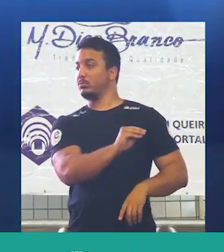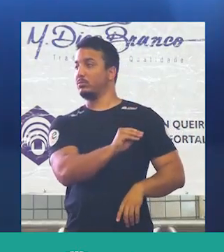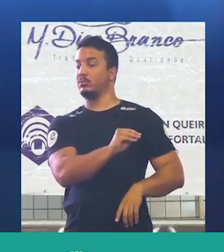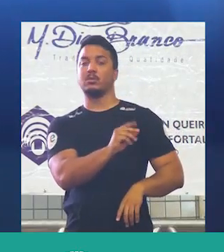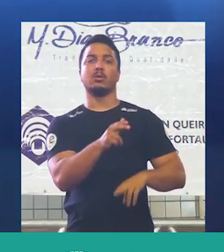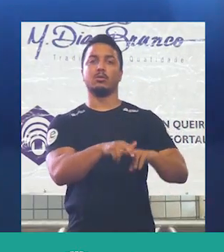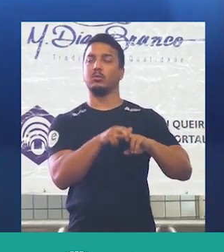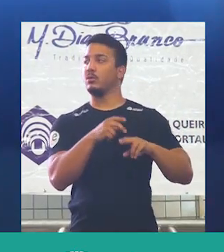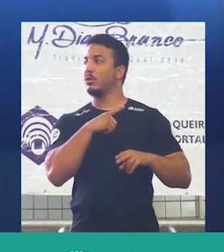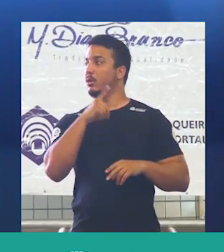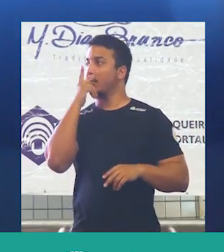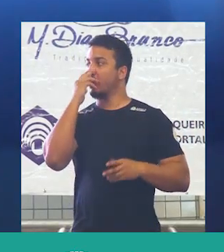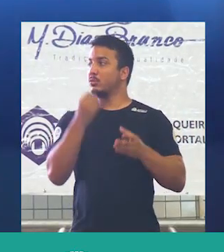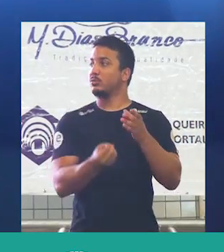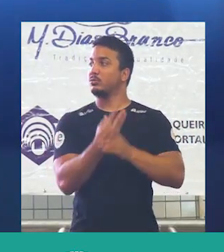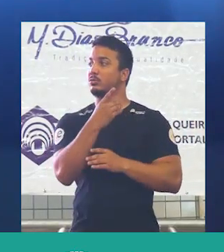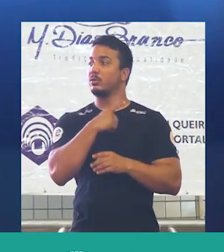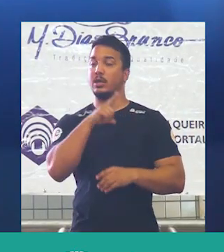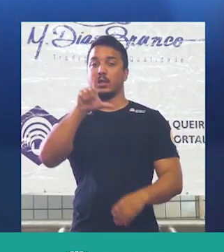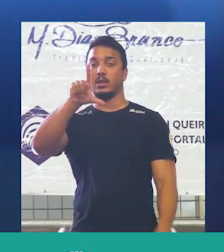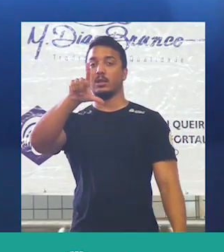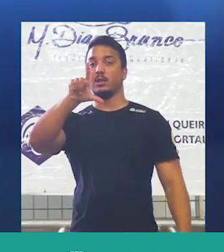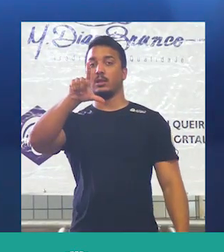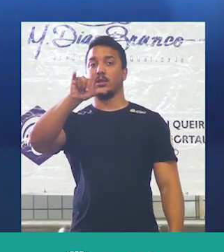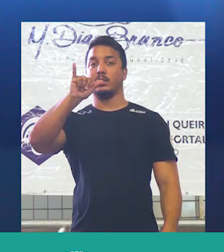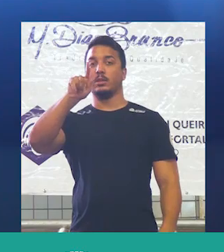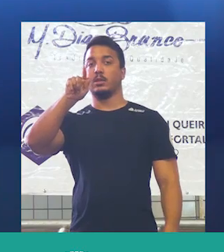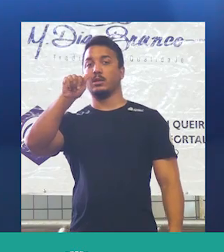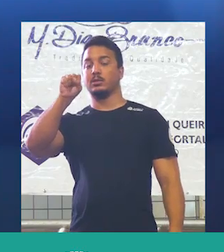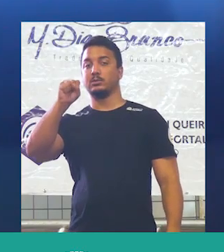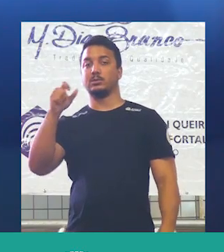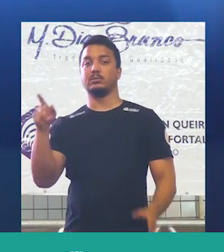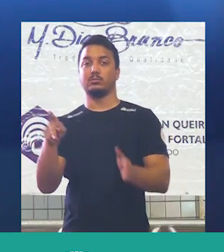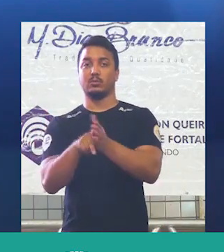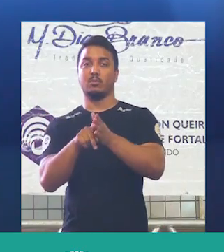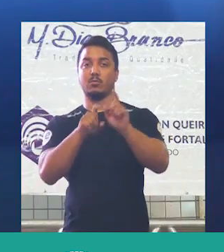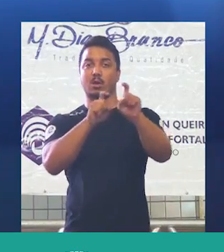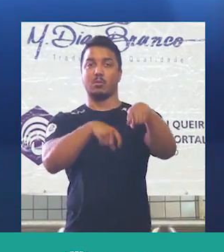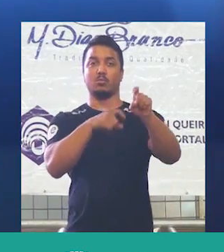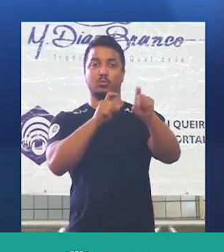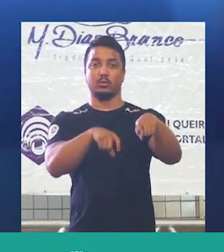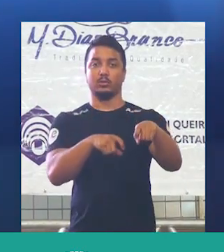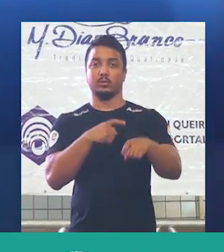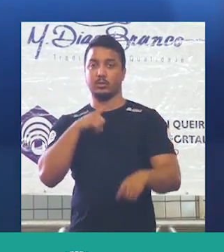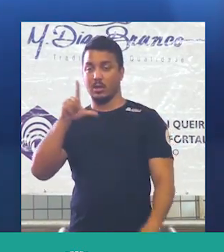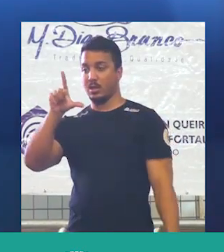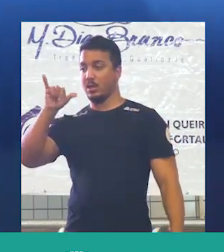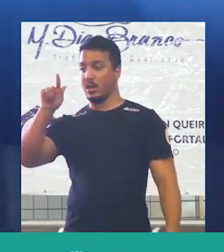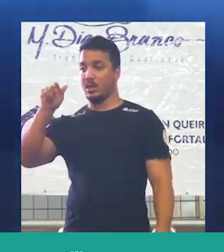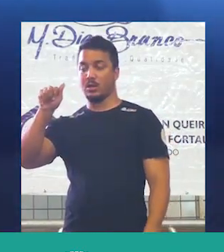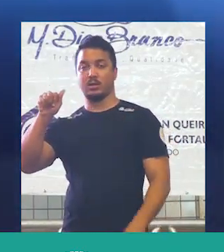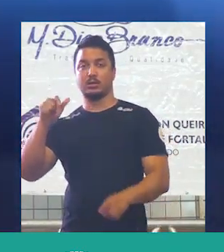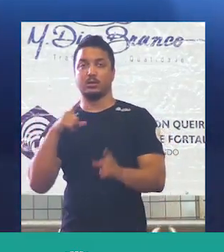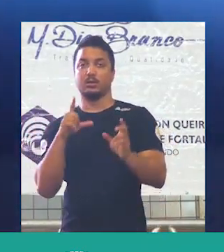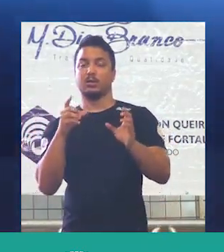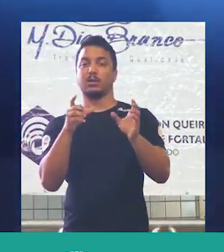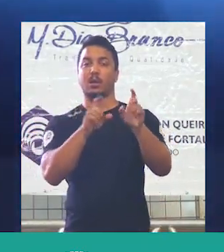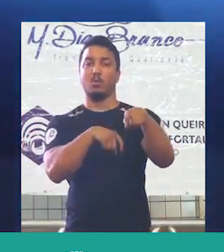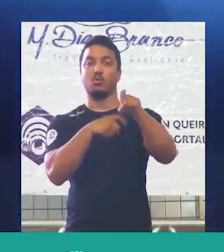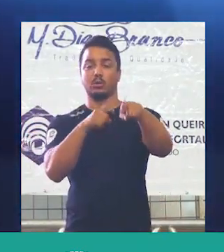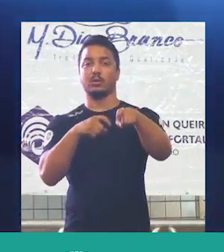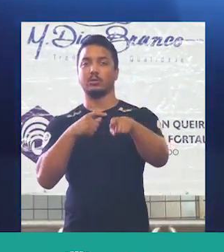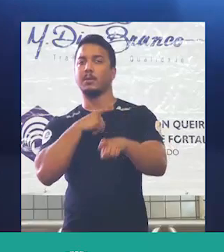Aí, no campo surgiram as ligas camponesas. As ligas camponesas é como se fosse